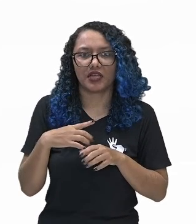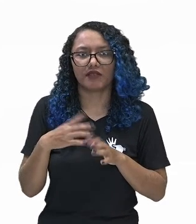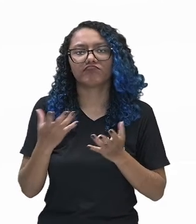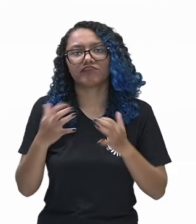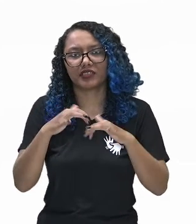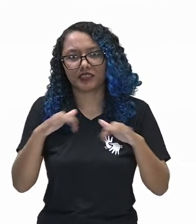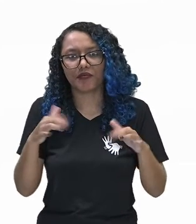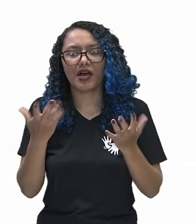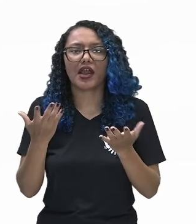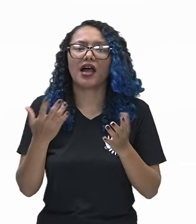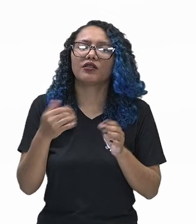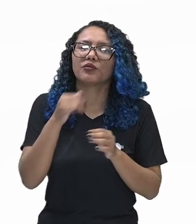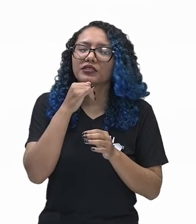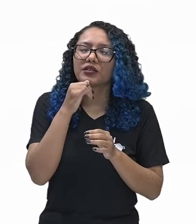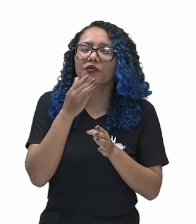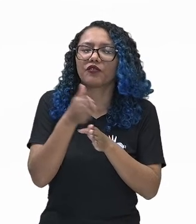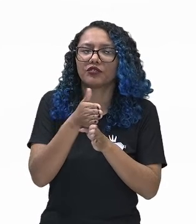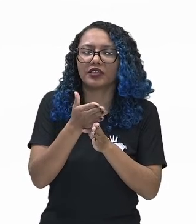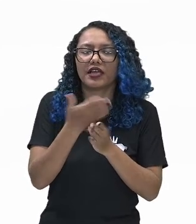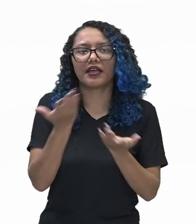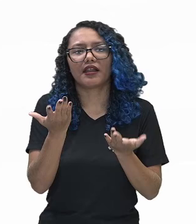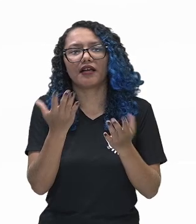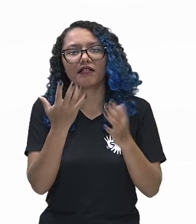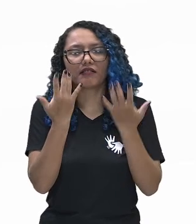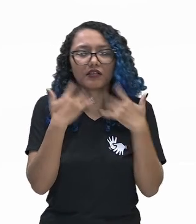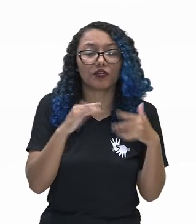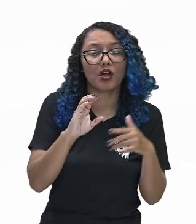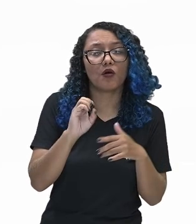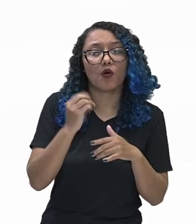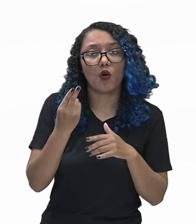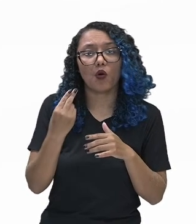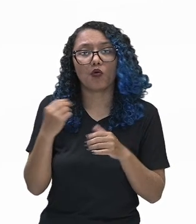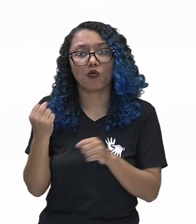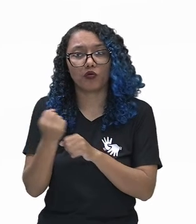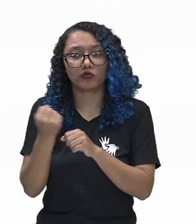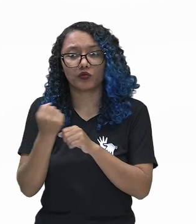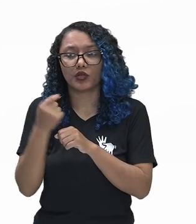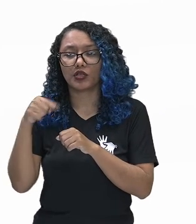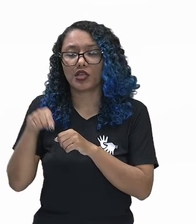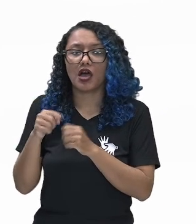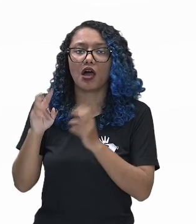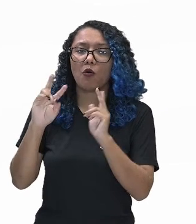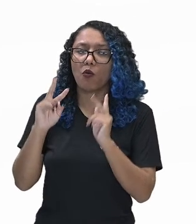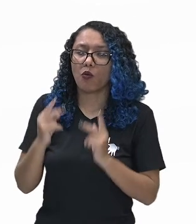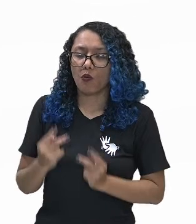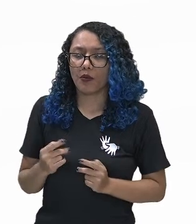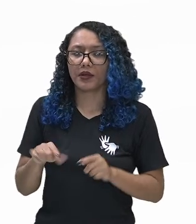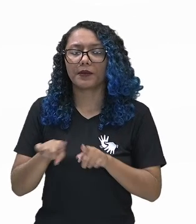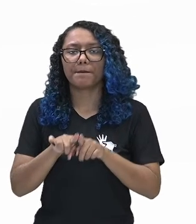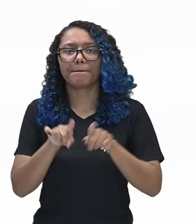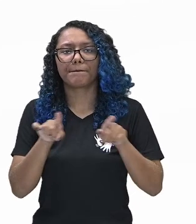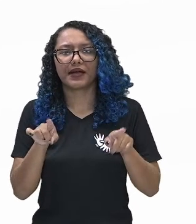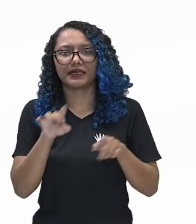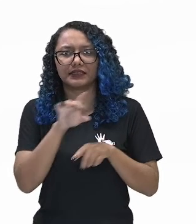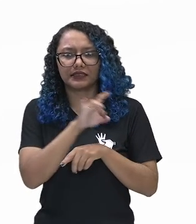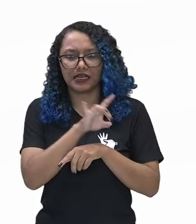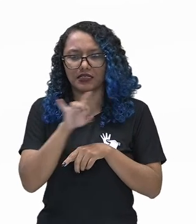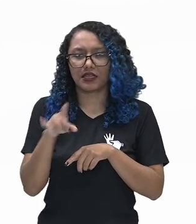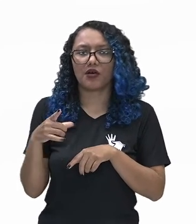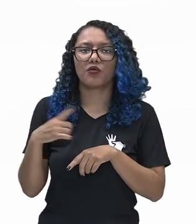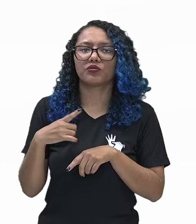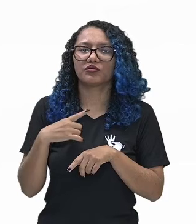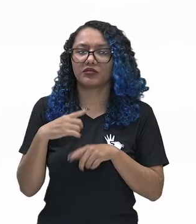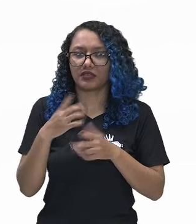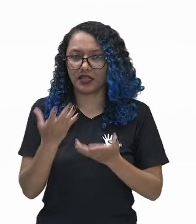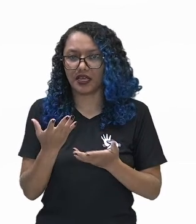fronteira natural, uma fronteira construída pelo próprio homem, mas cada um dos estados exercendo a sua soberania,